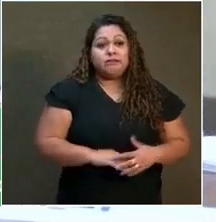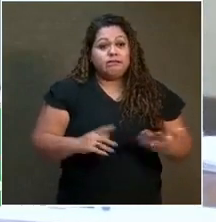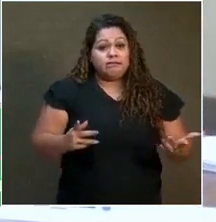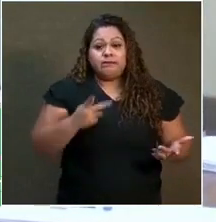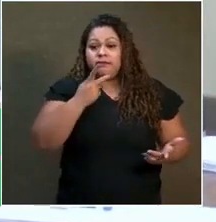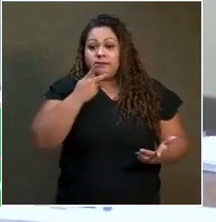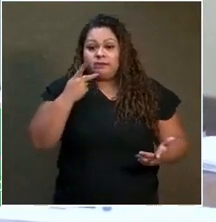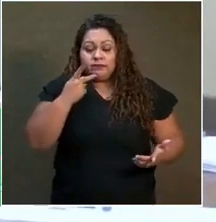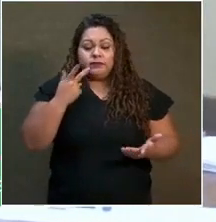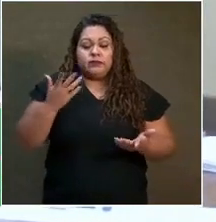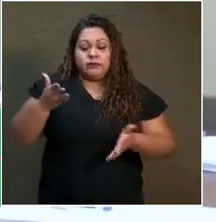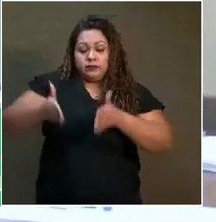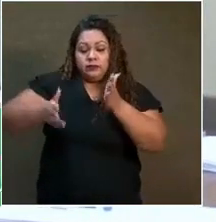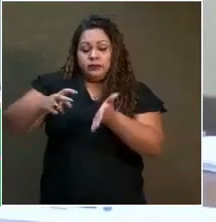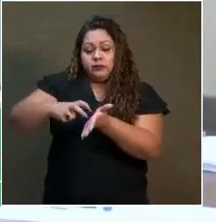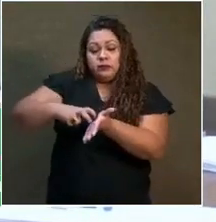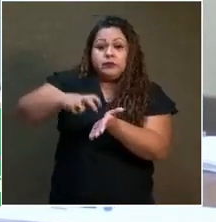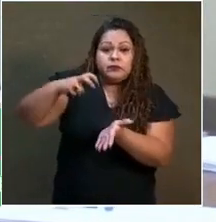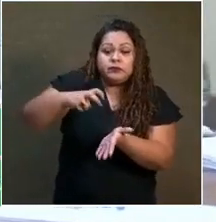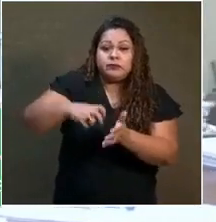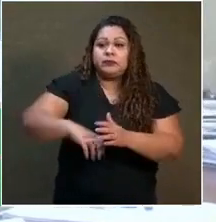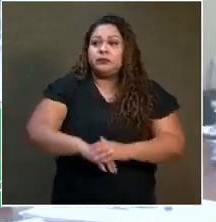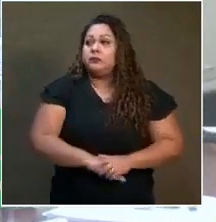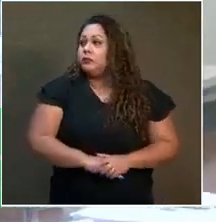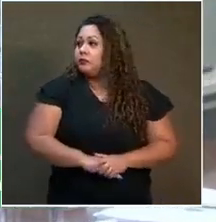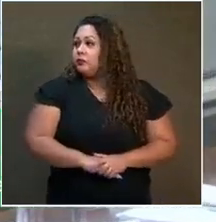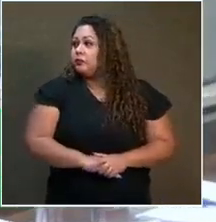Cássio, durante a manhã, passa,